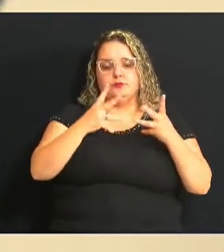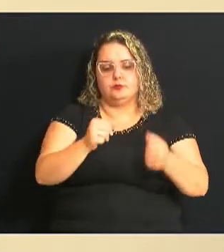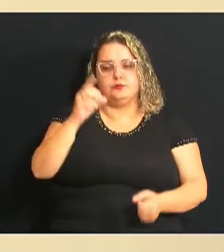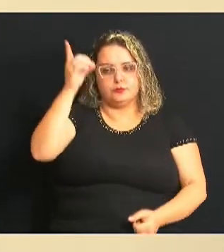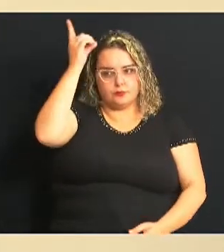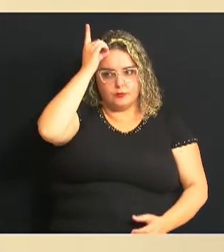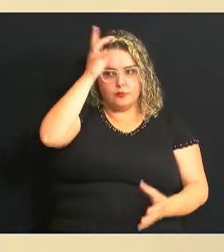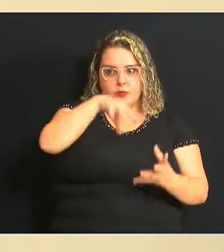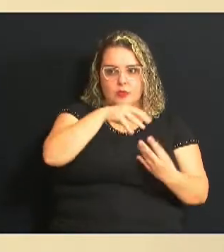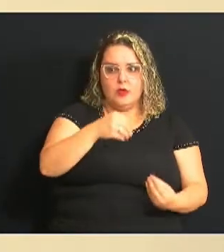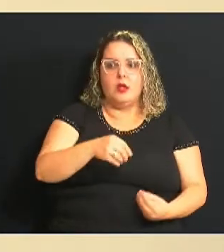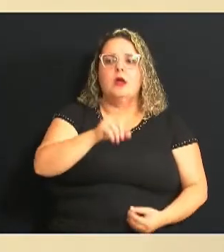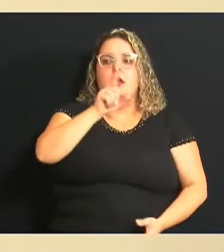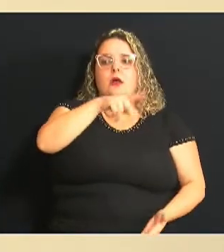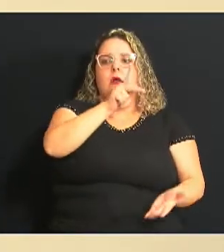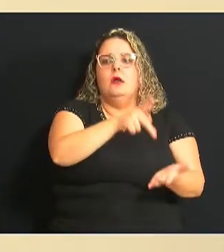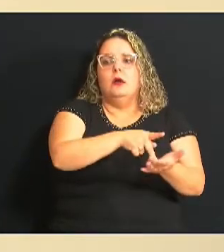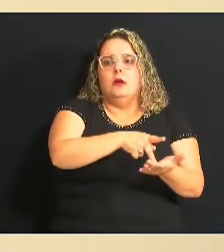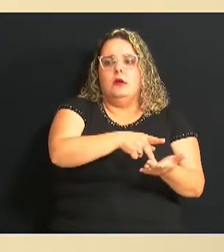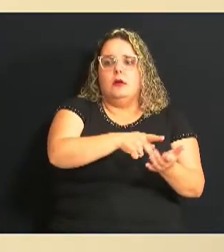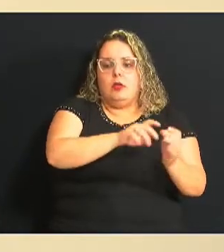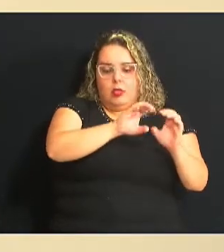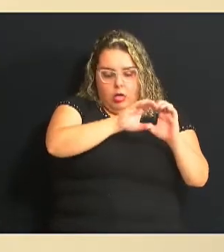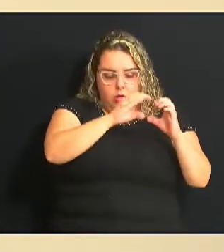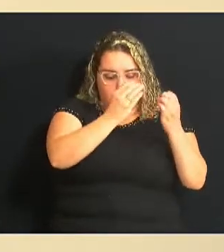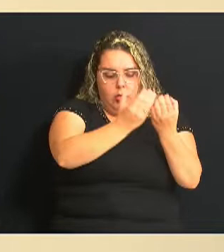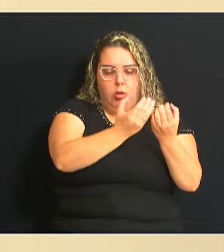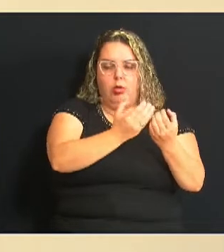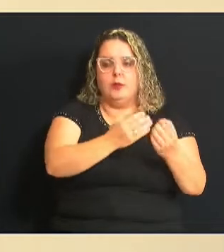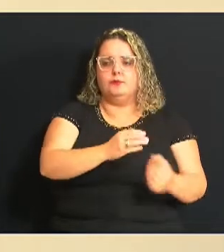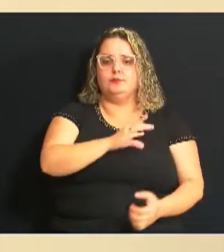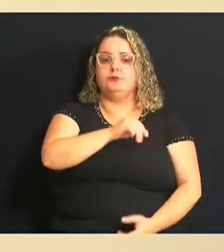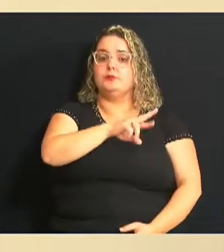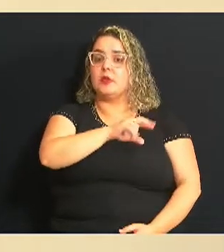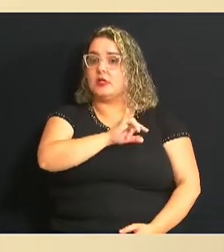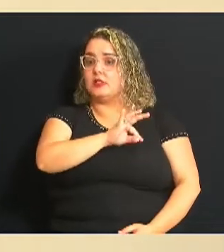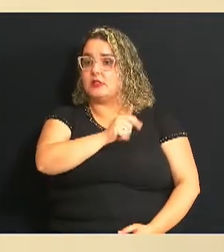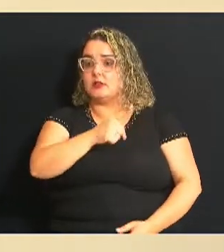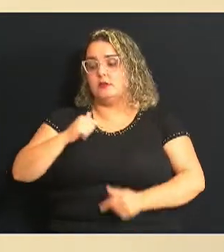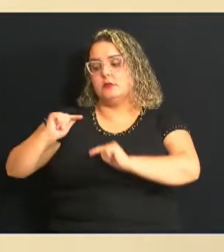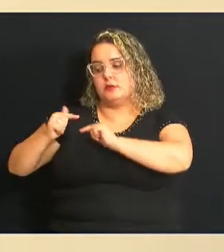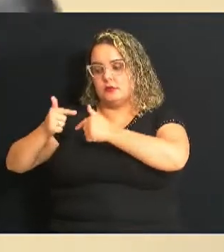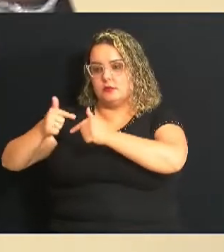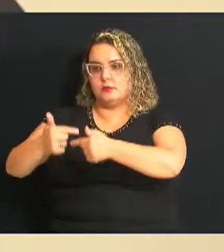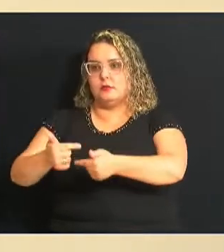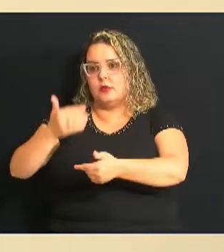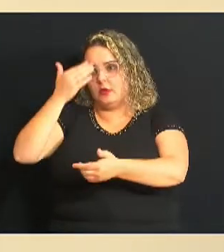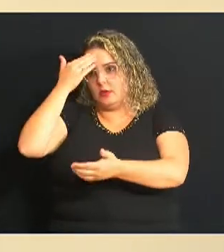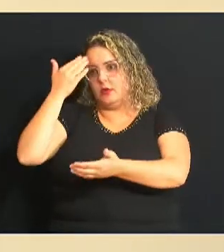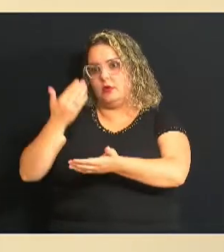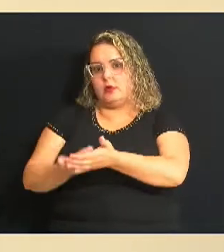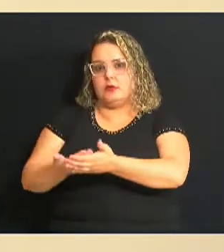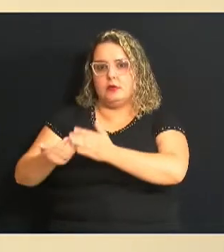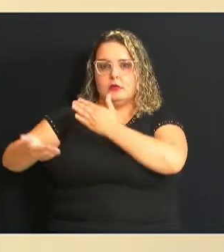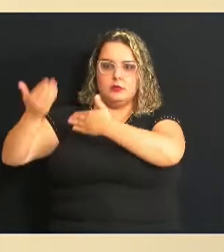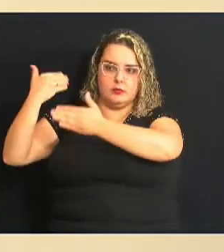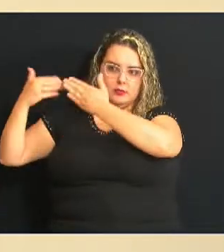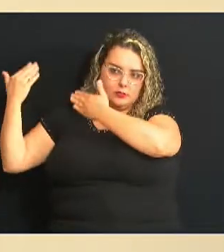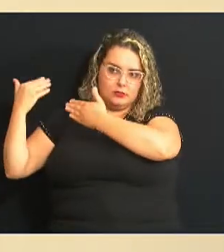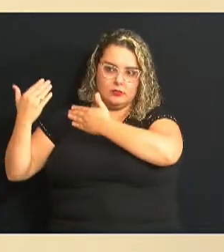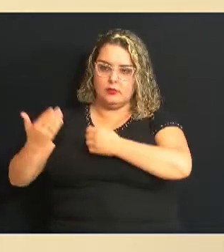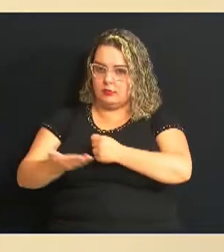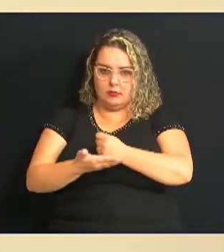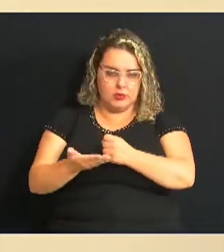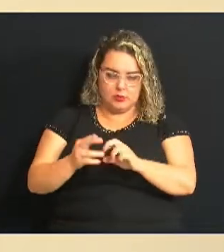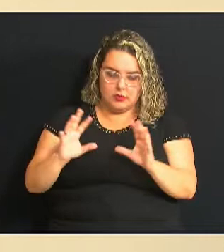é ainda uma realidade para a comunidade cristã. Os tradicionais acreditam que isso ficou no passado. É basicamente